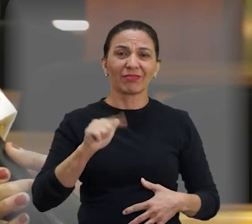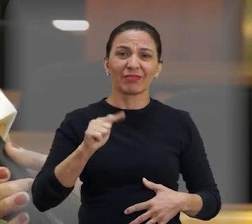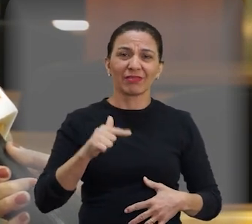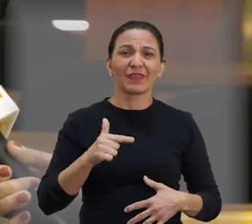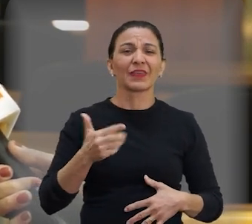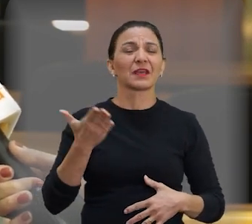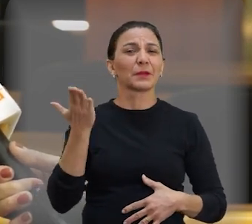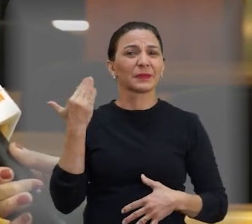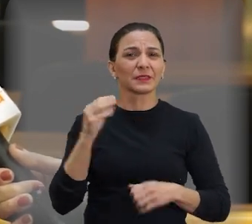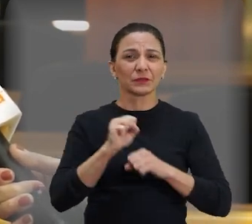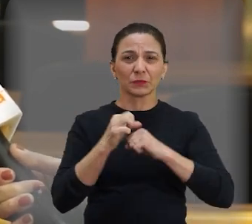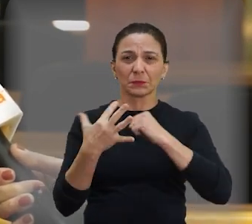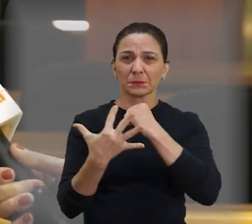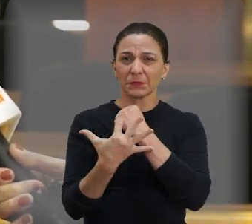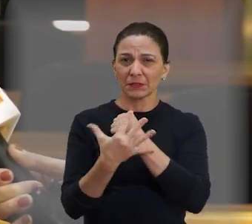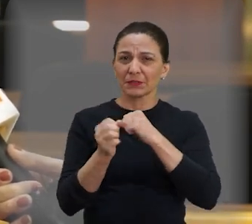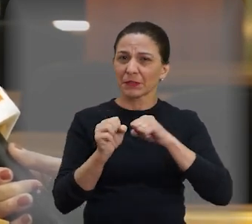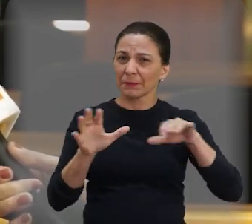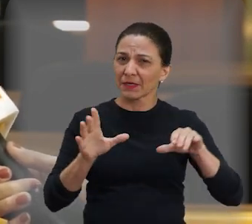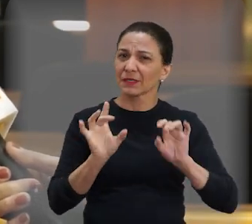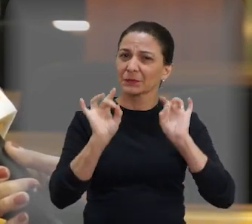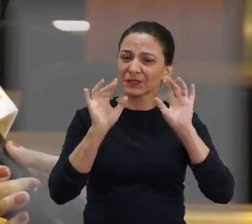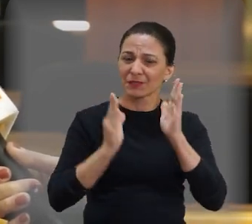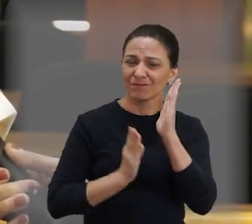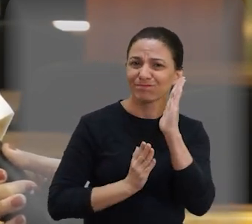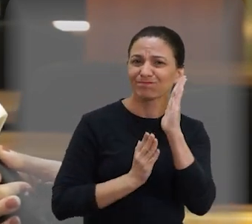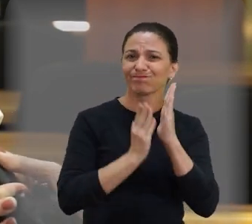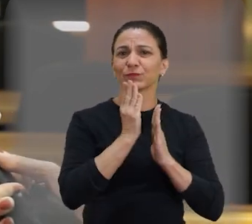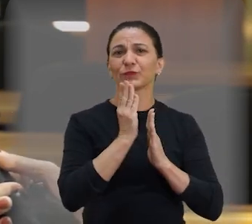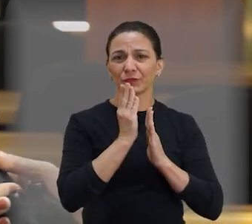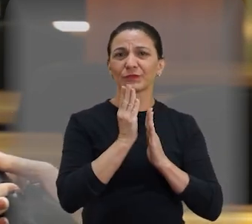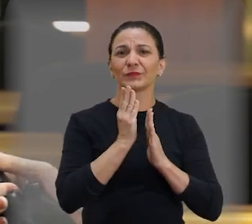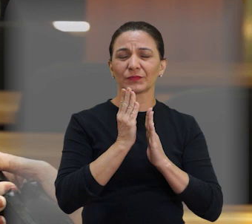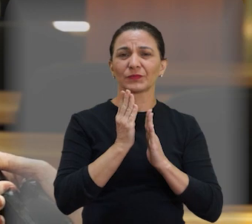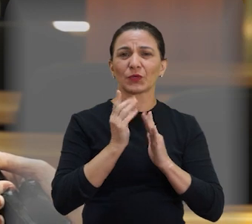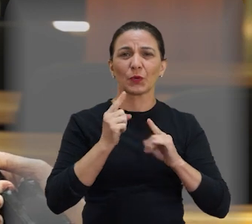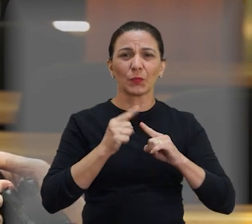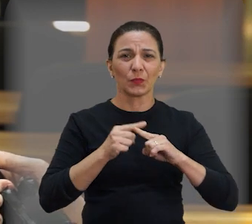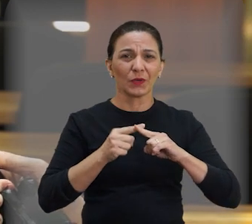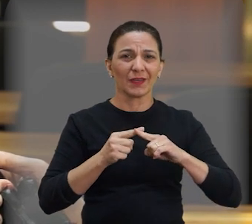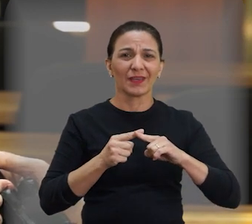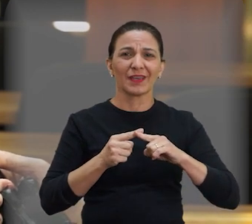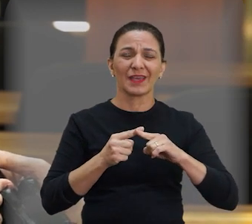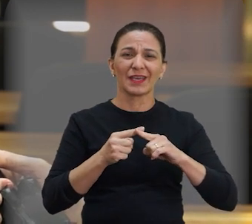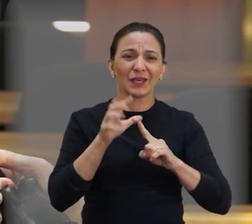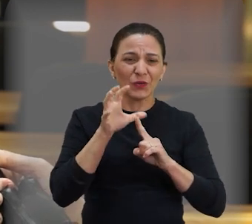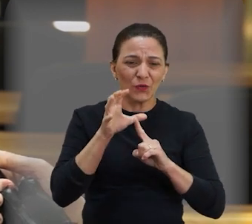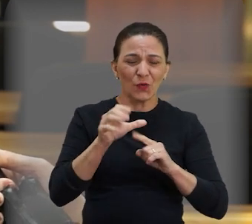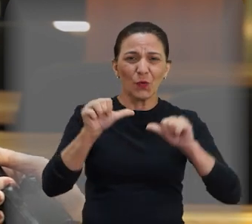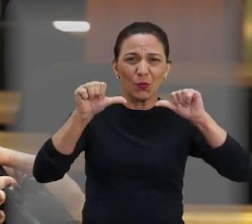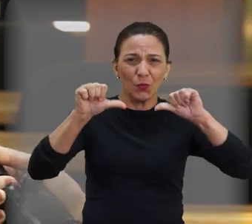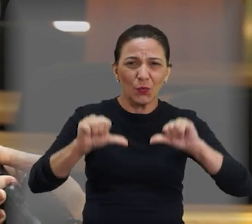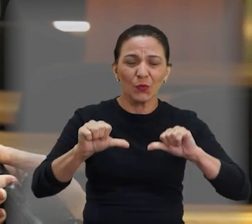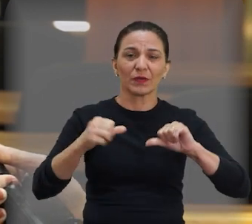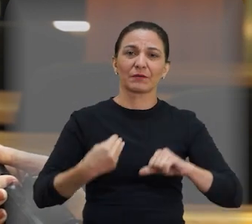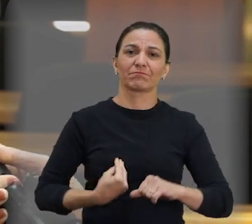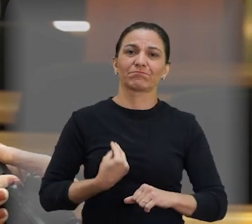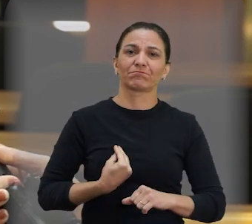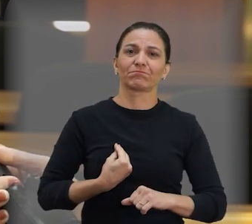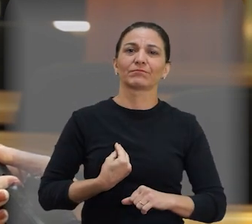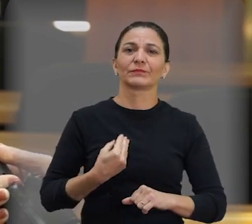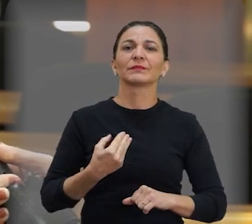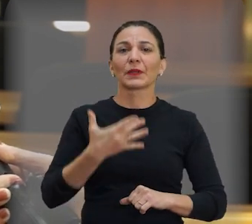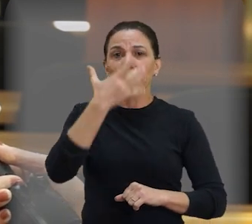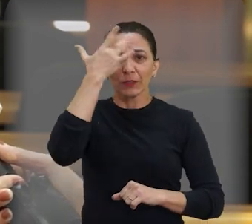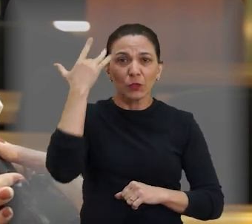considerável ente desde a época da pandemia em especial né pela própria pandemia em si só eh